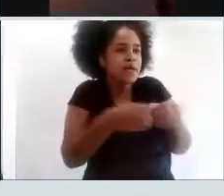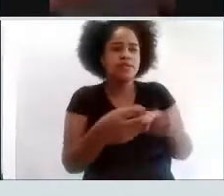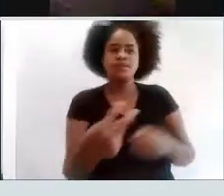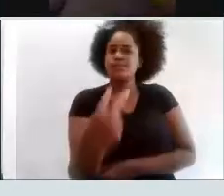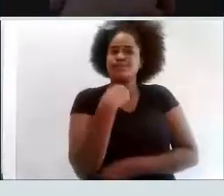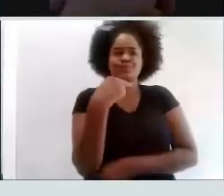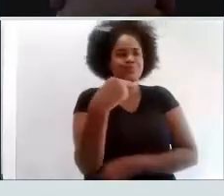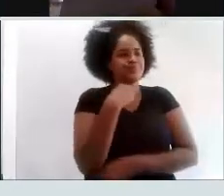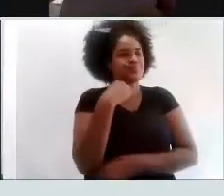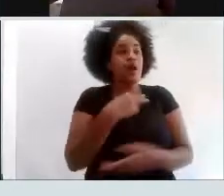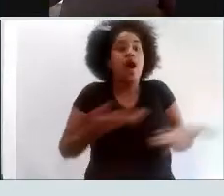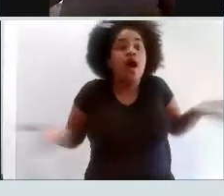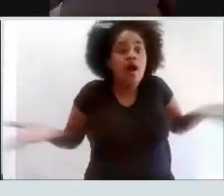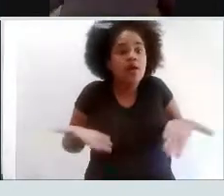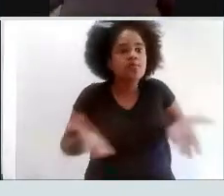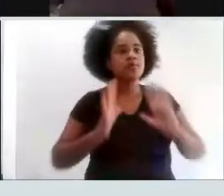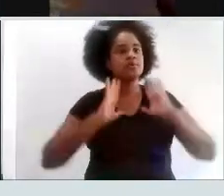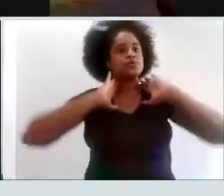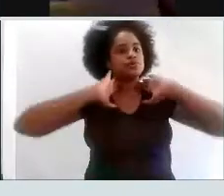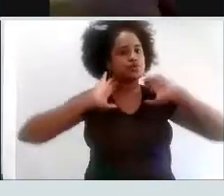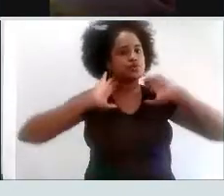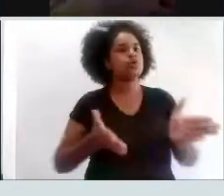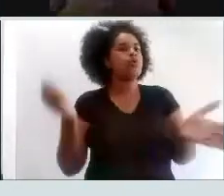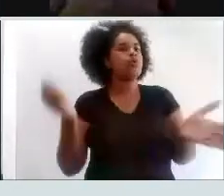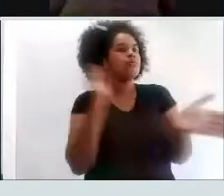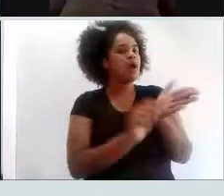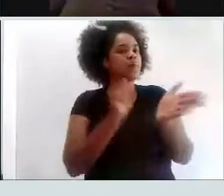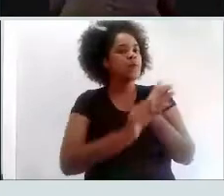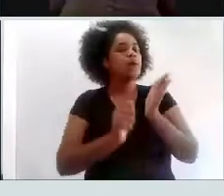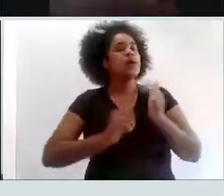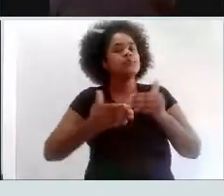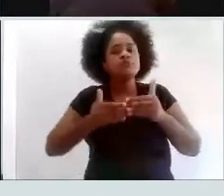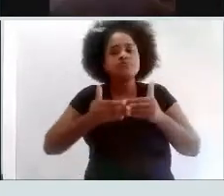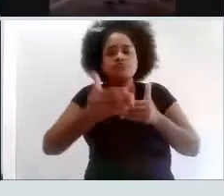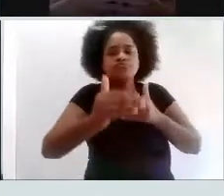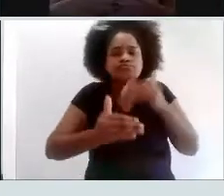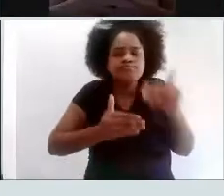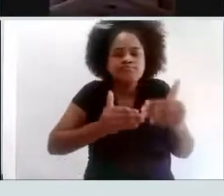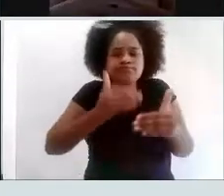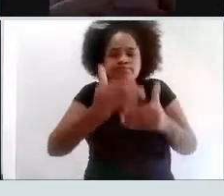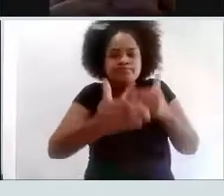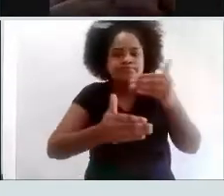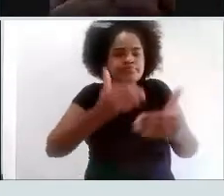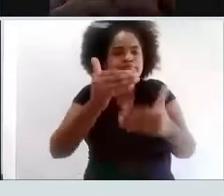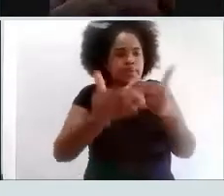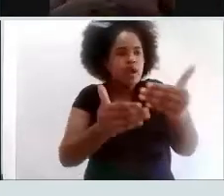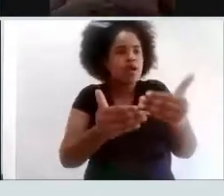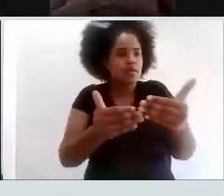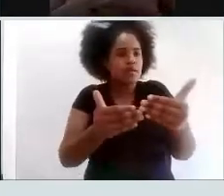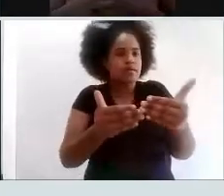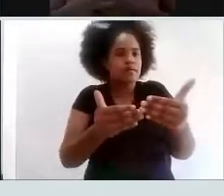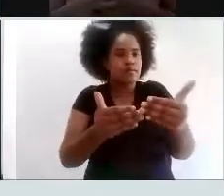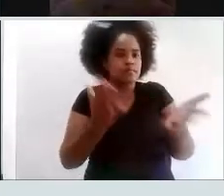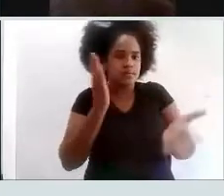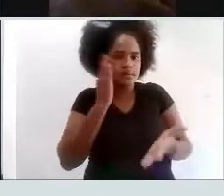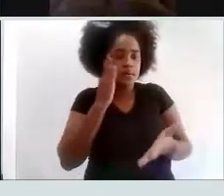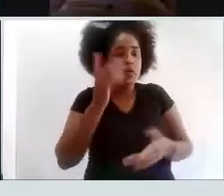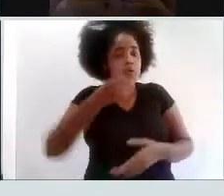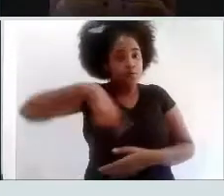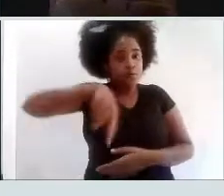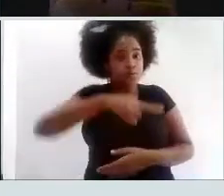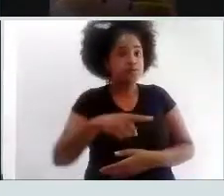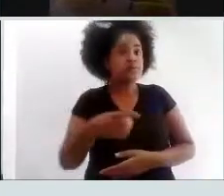e vai aprimorando com o passar do tempo. Mas é só para vocês tentarem já, né, nessa produção dessa semana,